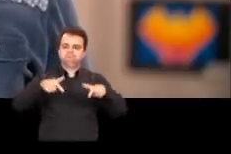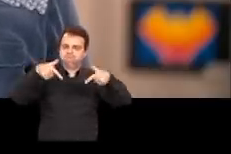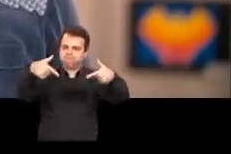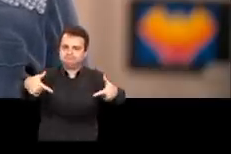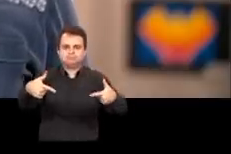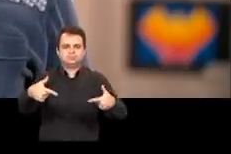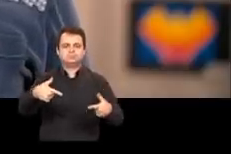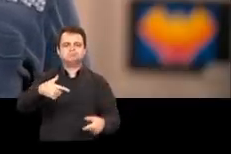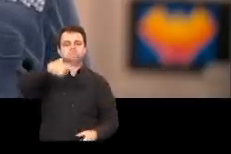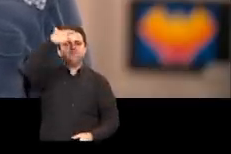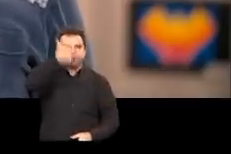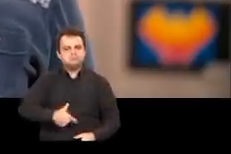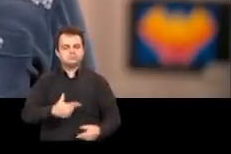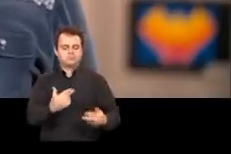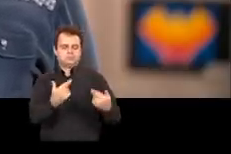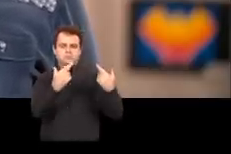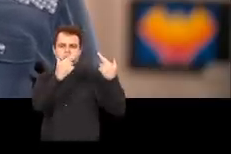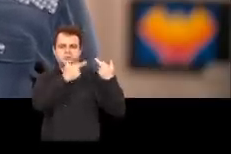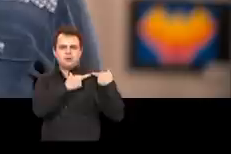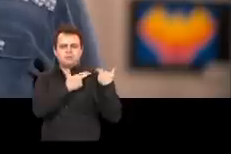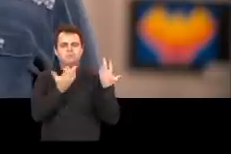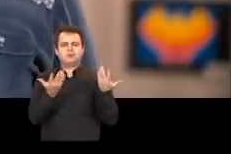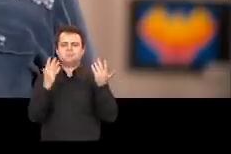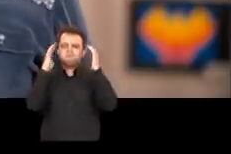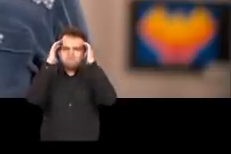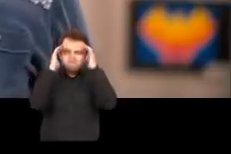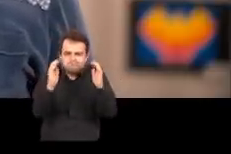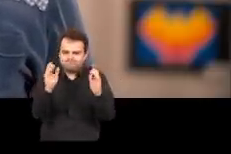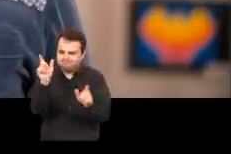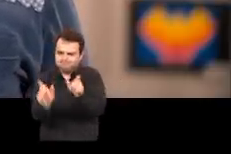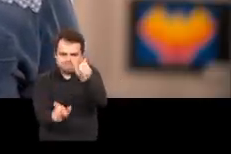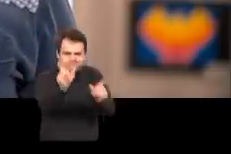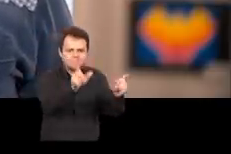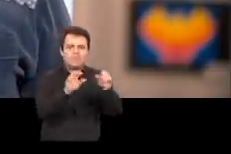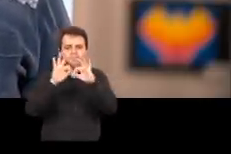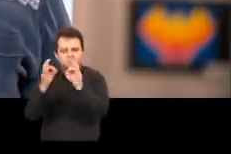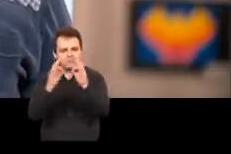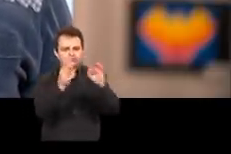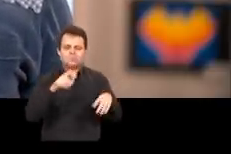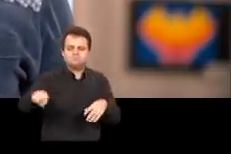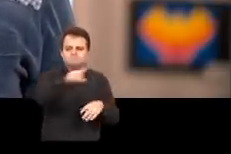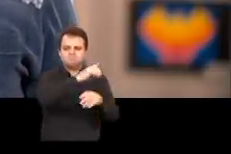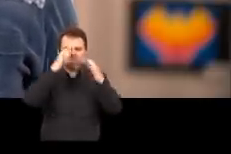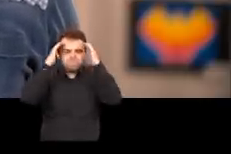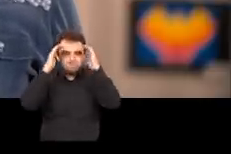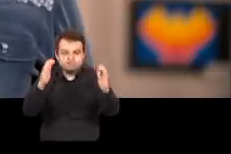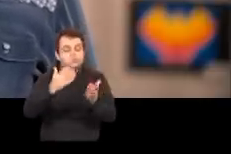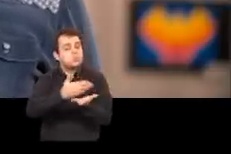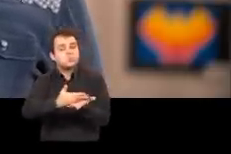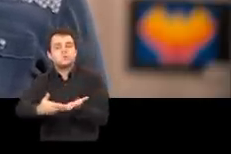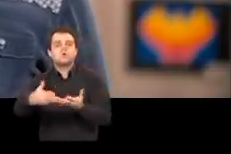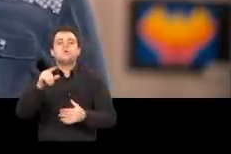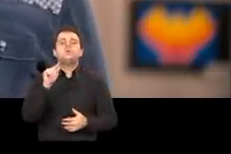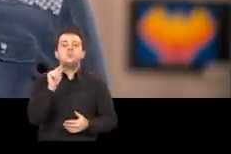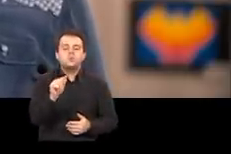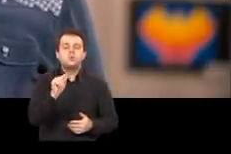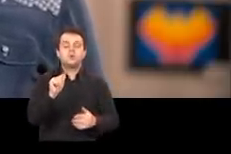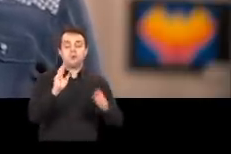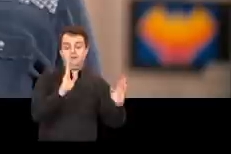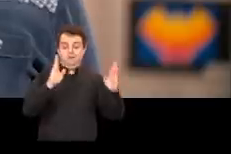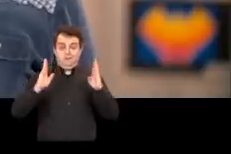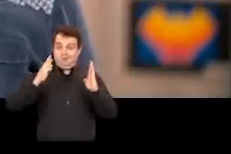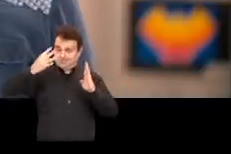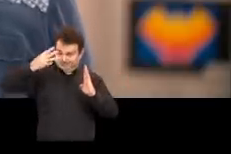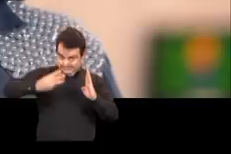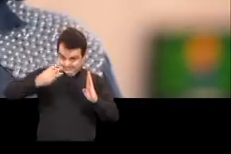muita responsabilidade, muito respeito aos alunos e suas famílias que teremos início dessa terceira